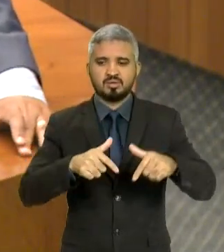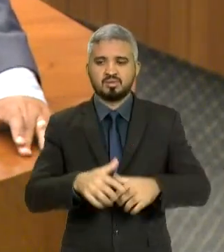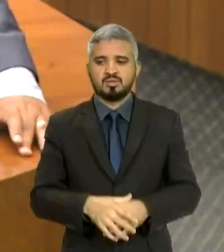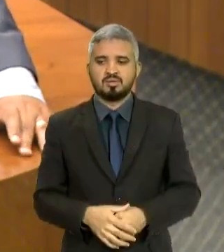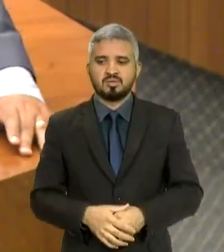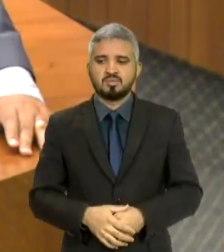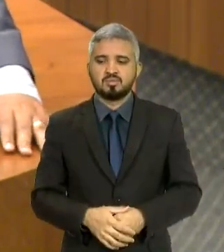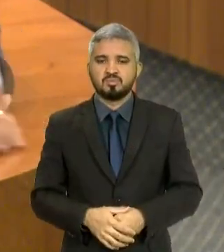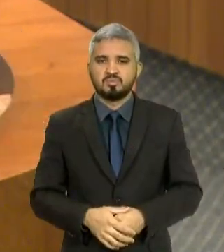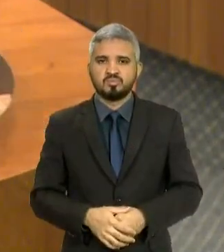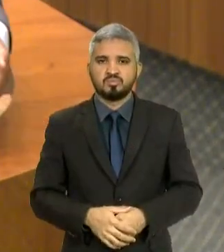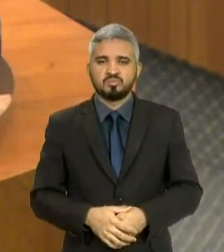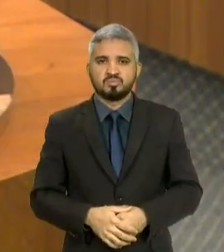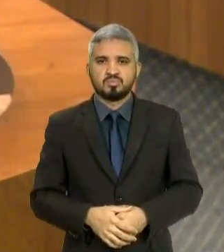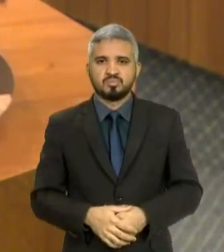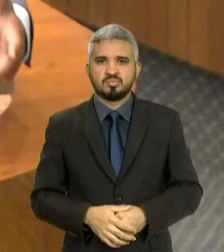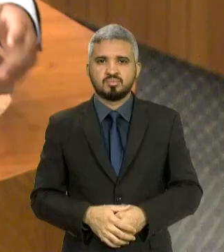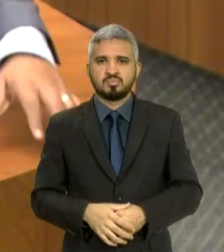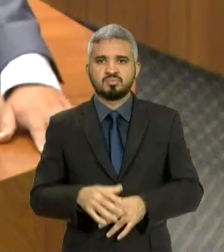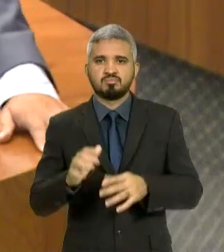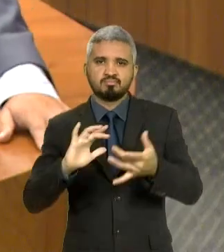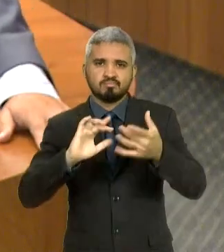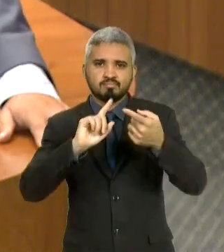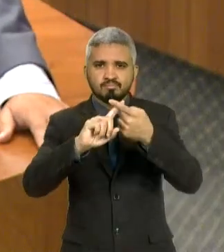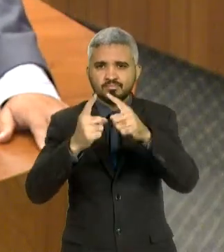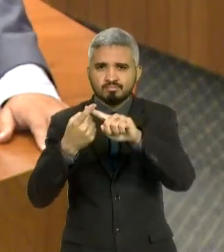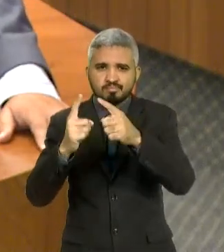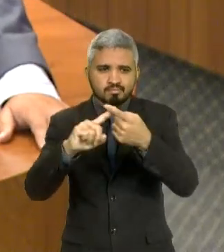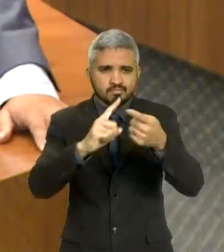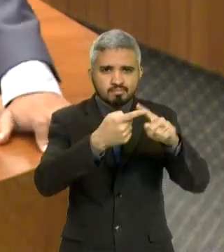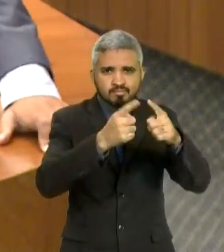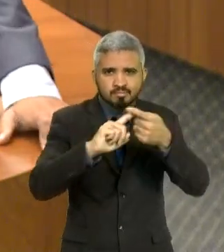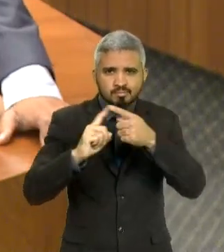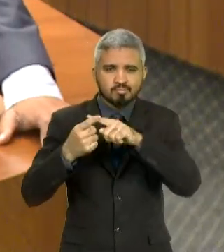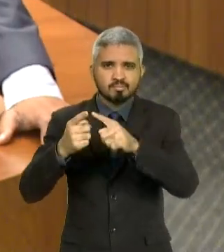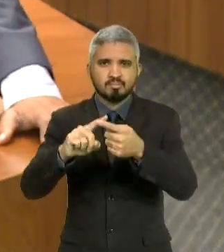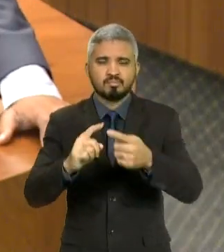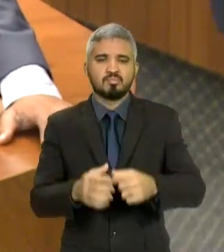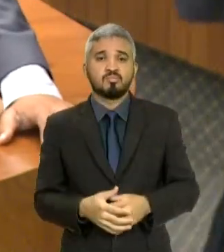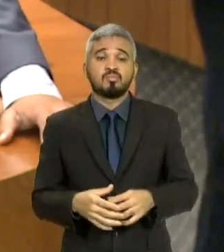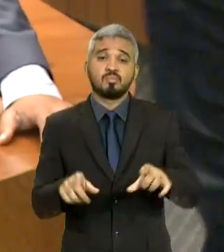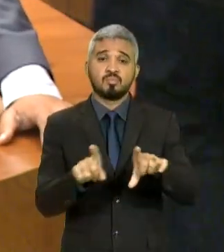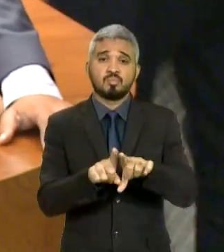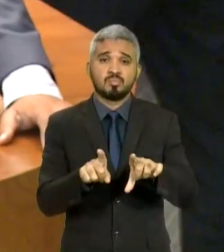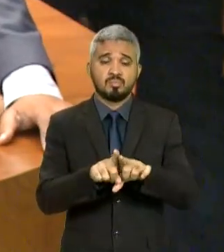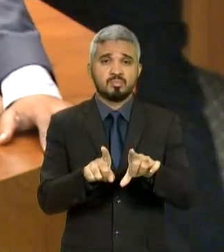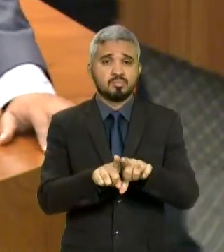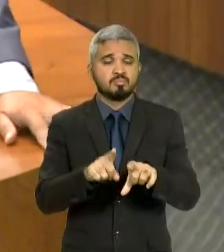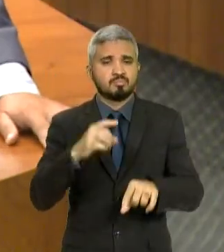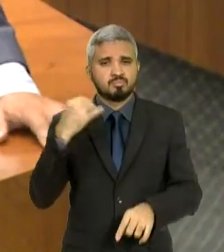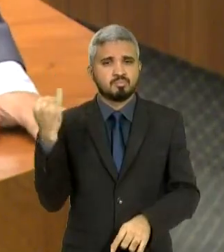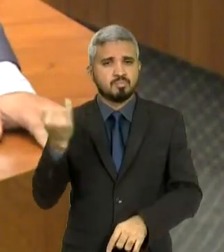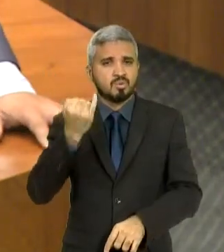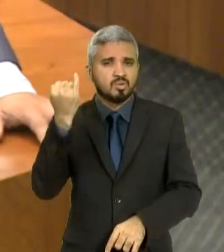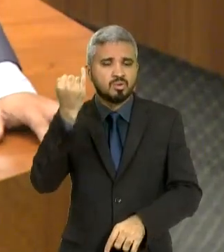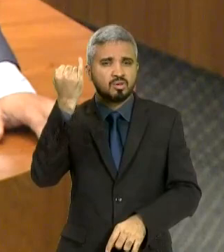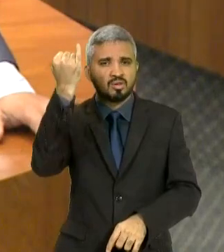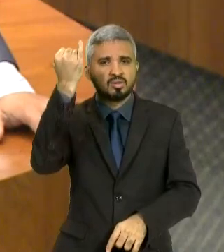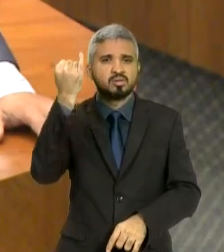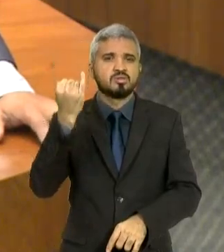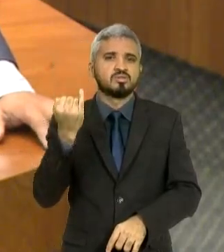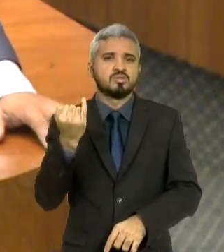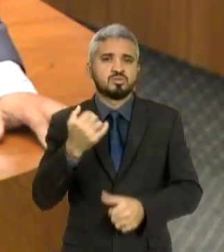ampliando cada vez mais as forças, a atuação e, o mais importante, um mandato